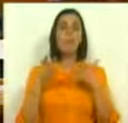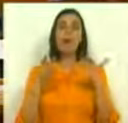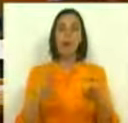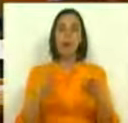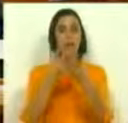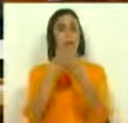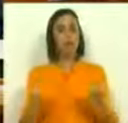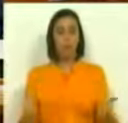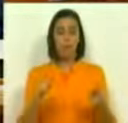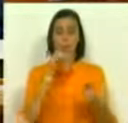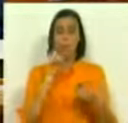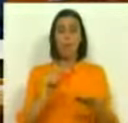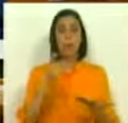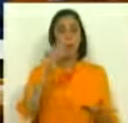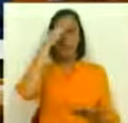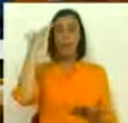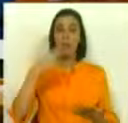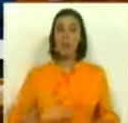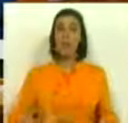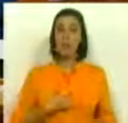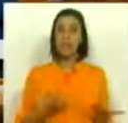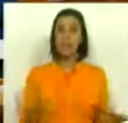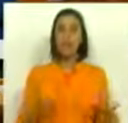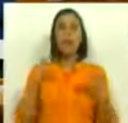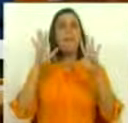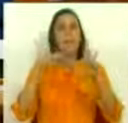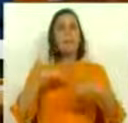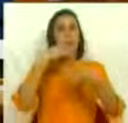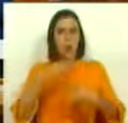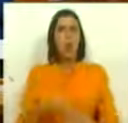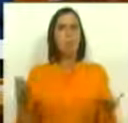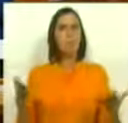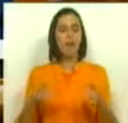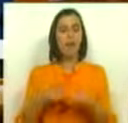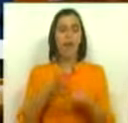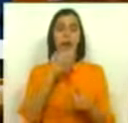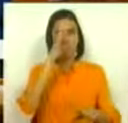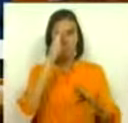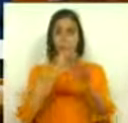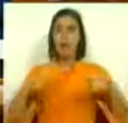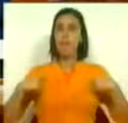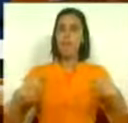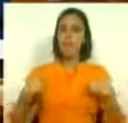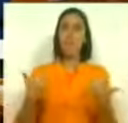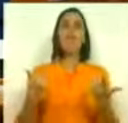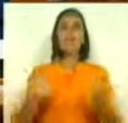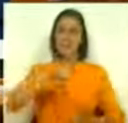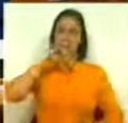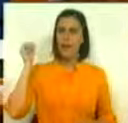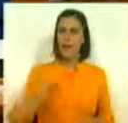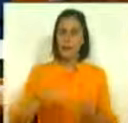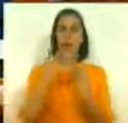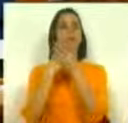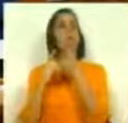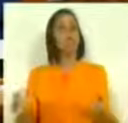para ajudar a ultrapassar o momento difícil que enfrentam. Mas estou convicta que com determinação vamos ser